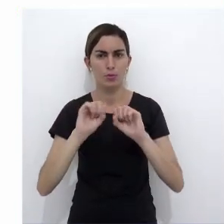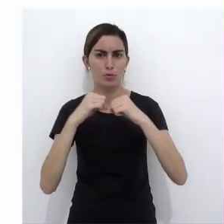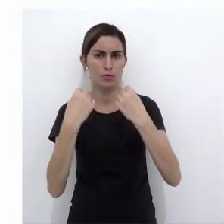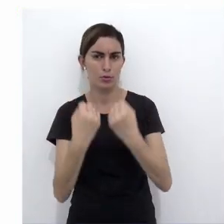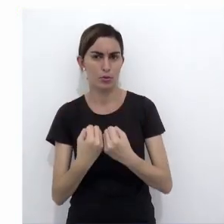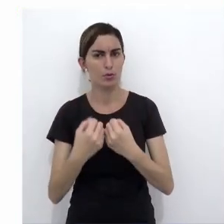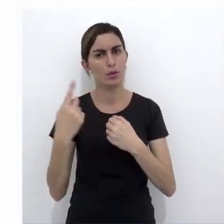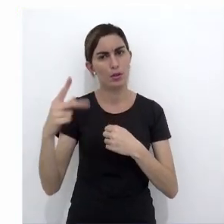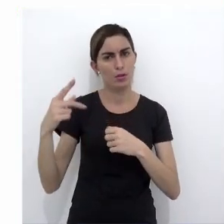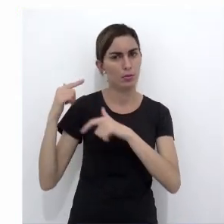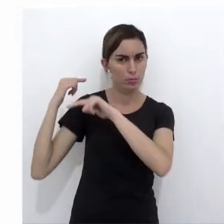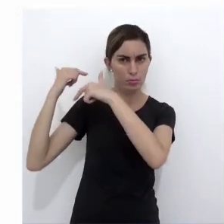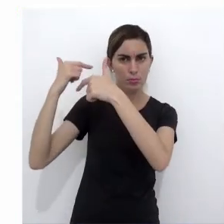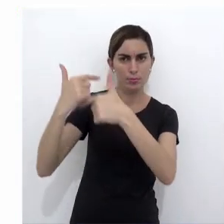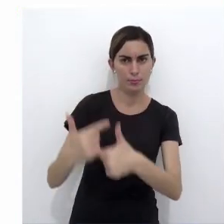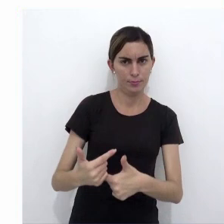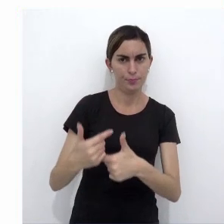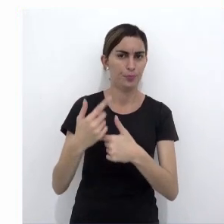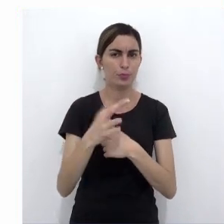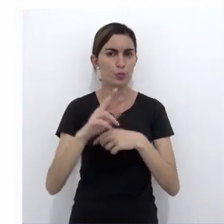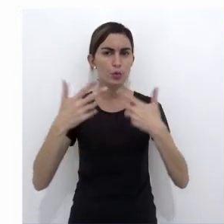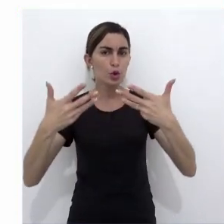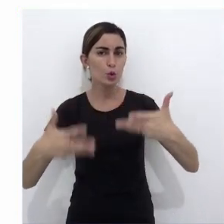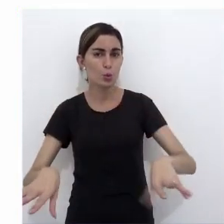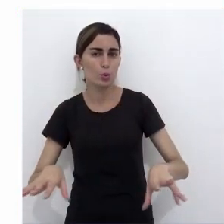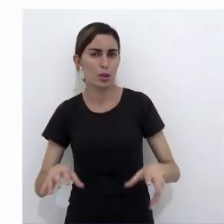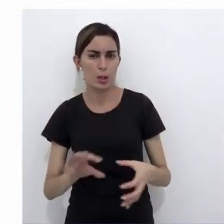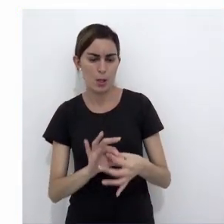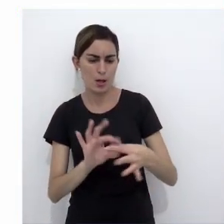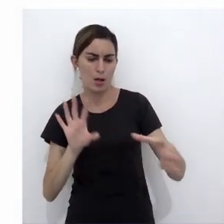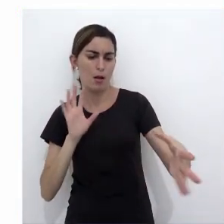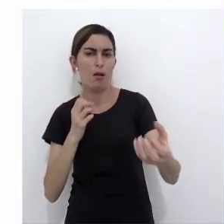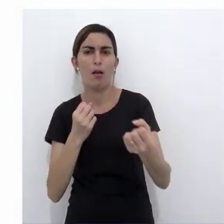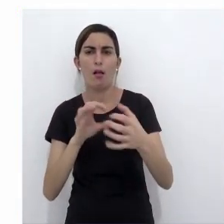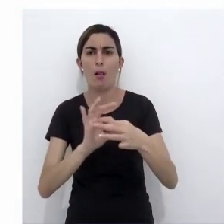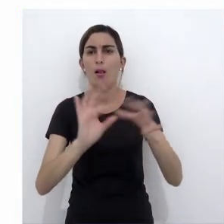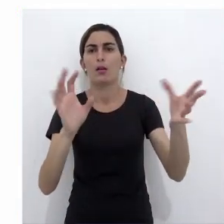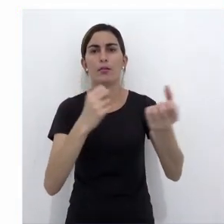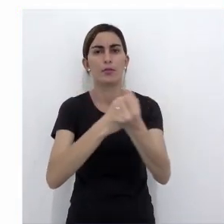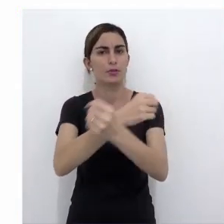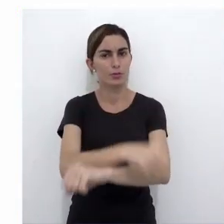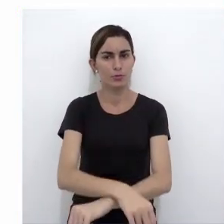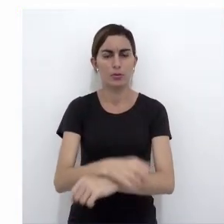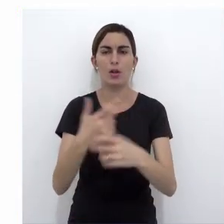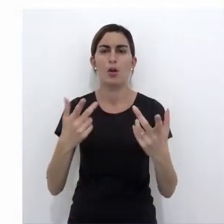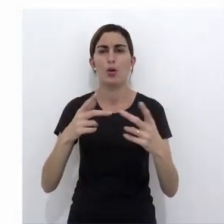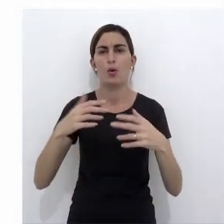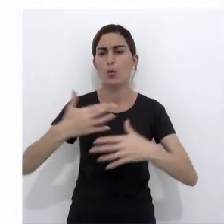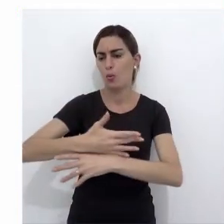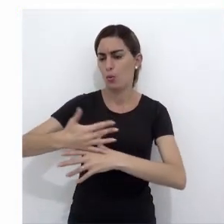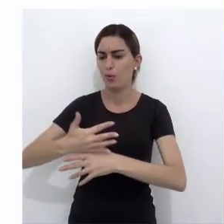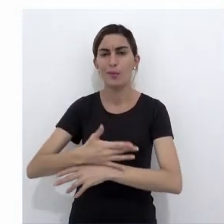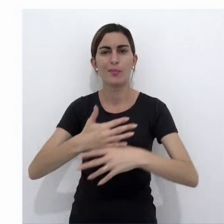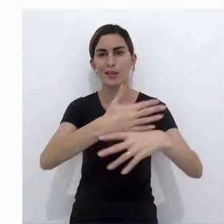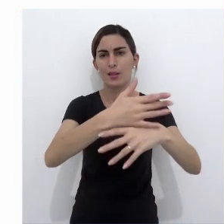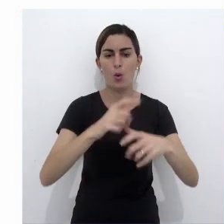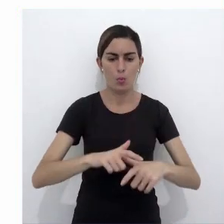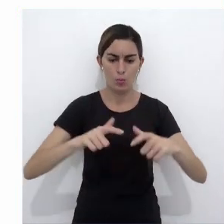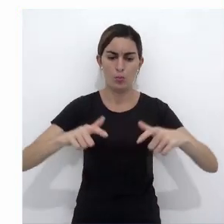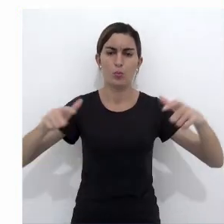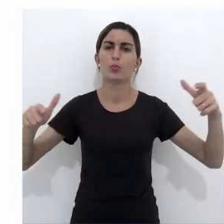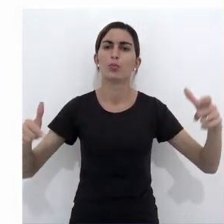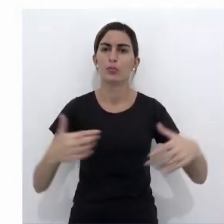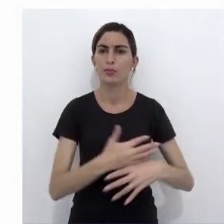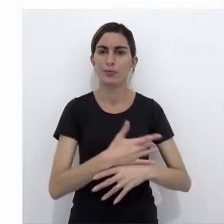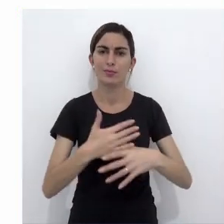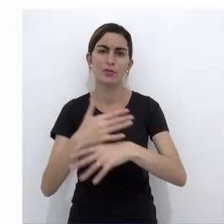ali tradicional, que não queria desgarrar do escravismo, ok? A urbanização, o aumento demográfico,